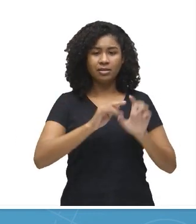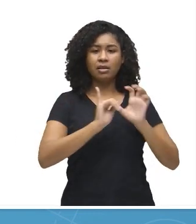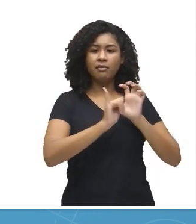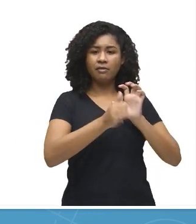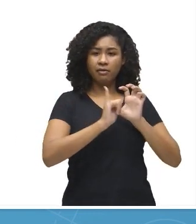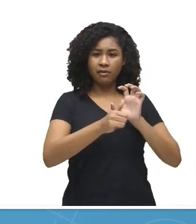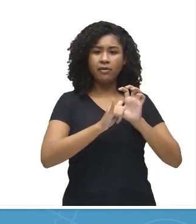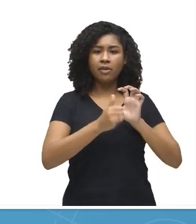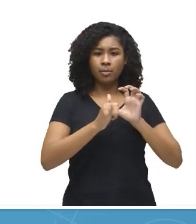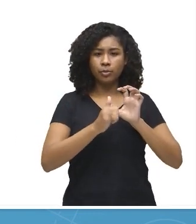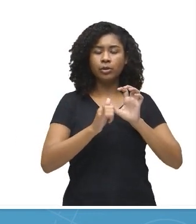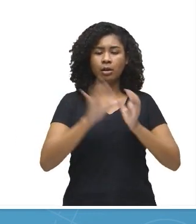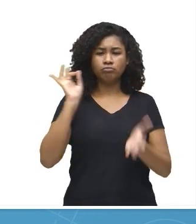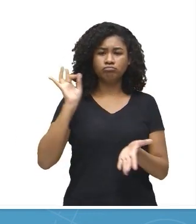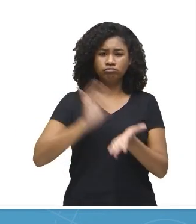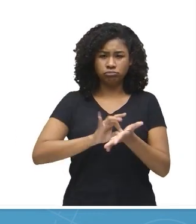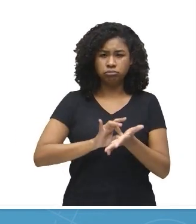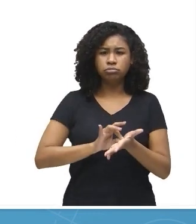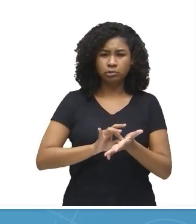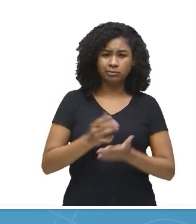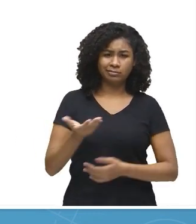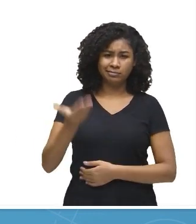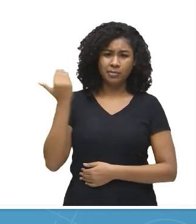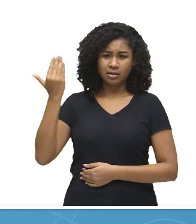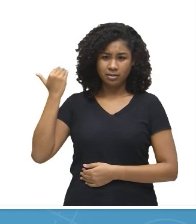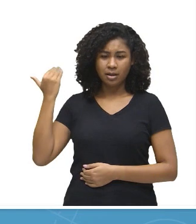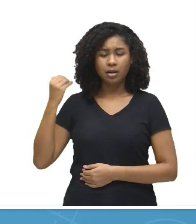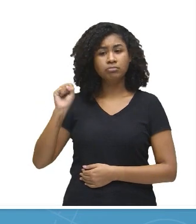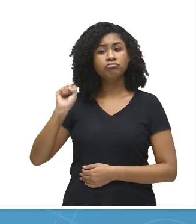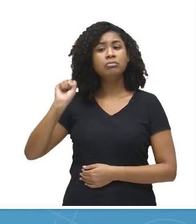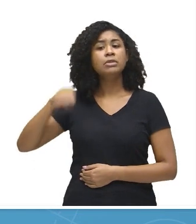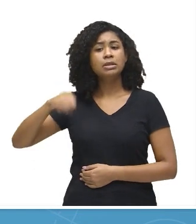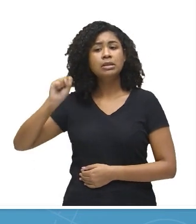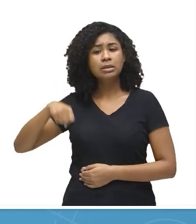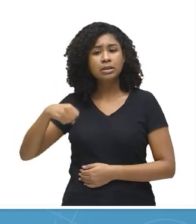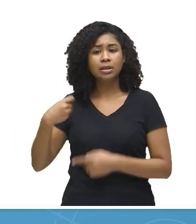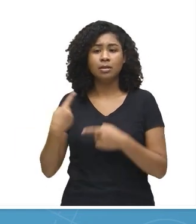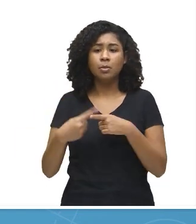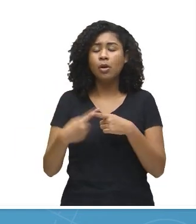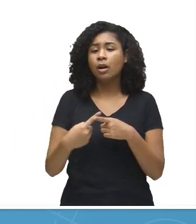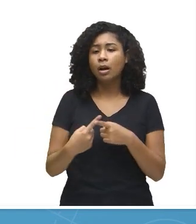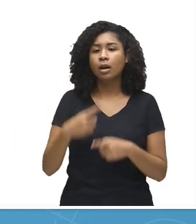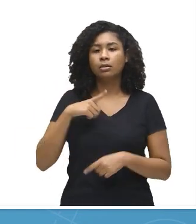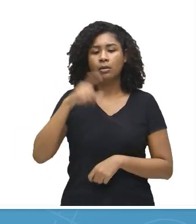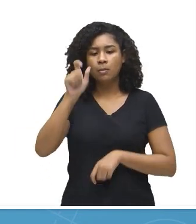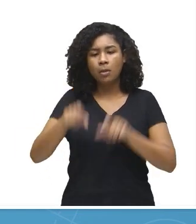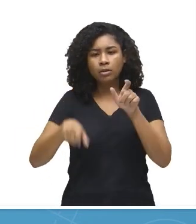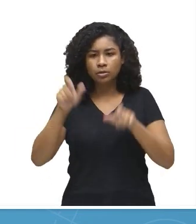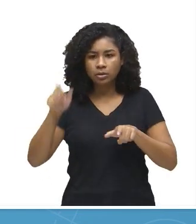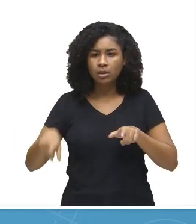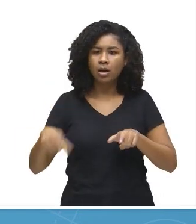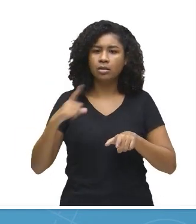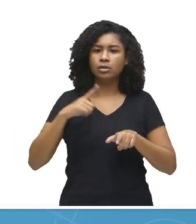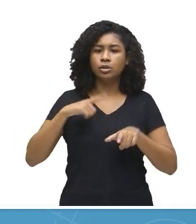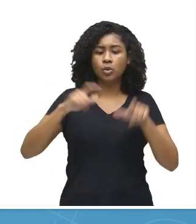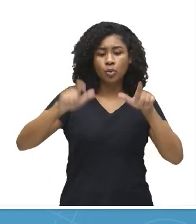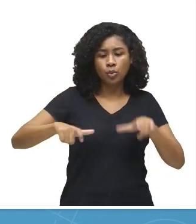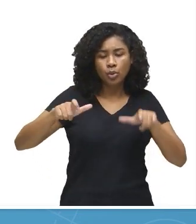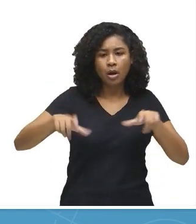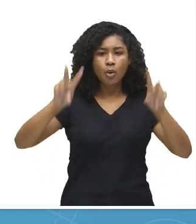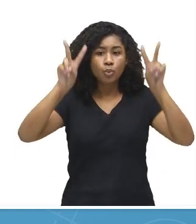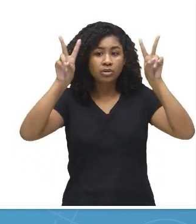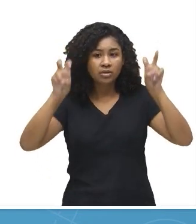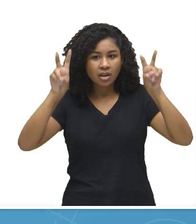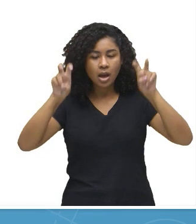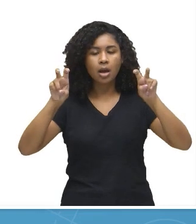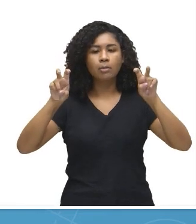ela faz referência sim à fábula clássica, porque tem os personagens, tem o local, o tema da história é a mesma, né? A questão